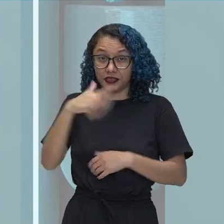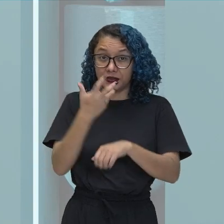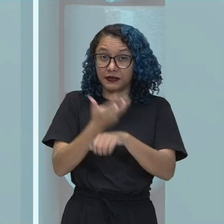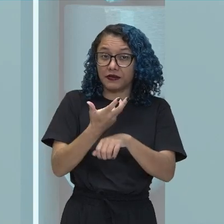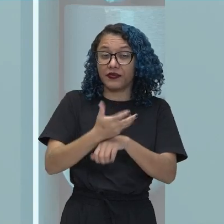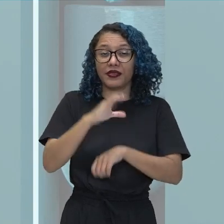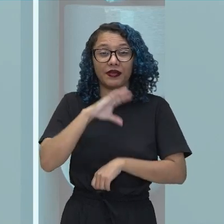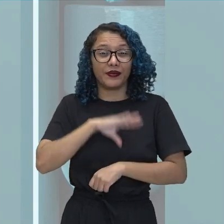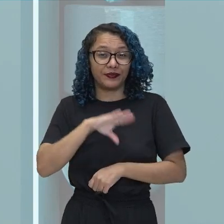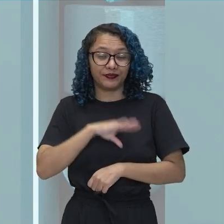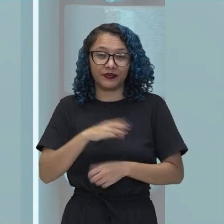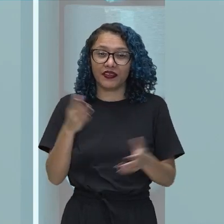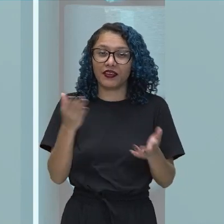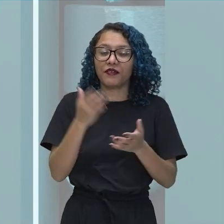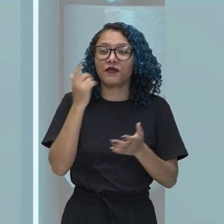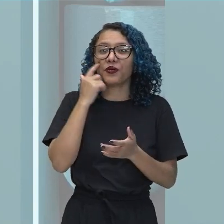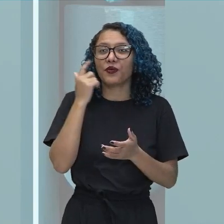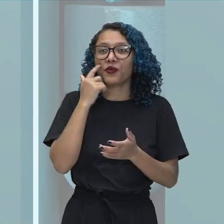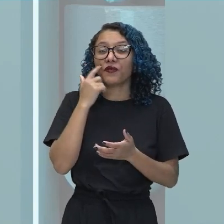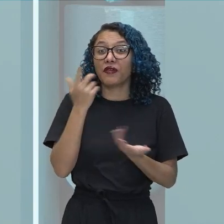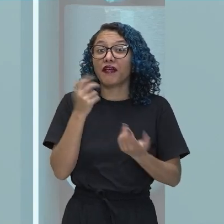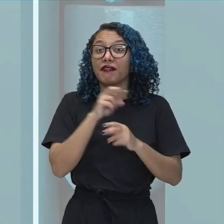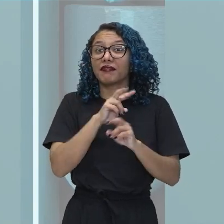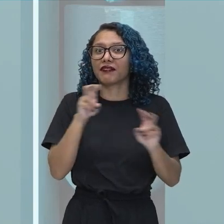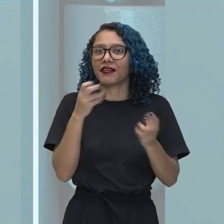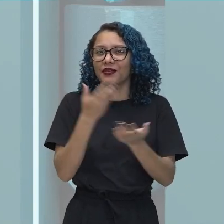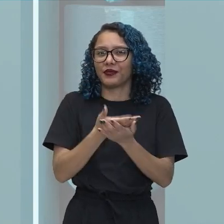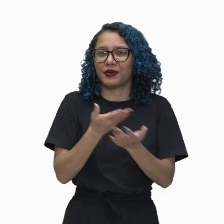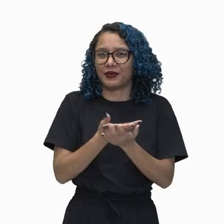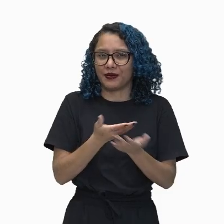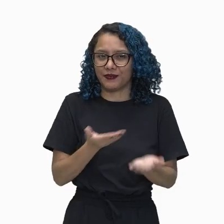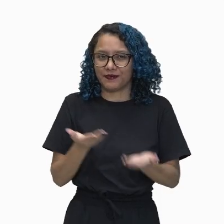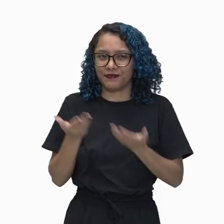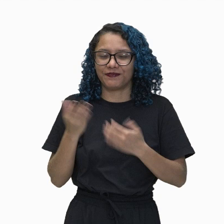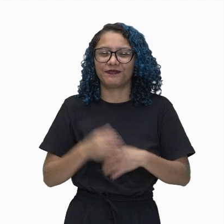língua portuguesa, e a gente vai dar uma olhadinha no que nós veremos na nossa aula.